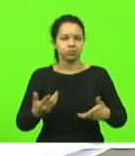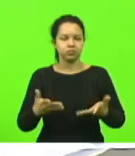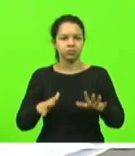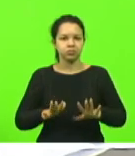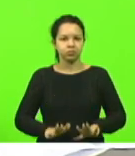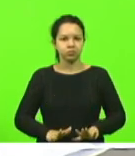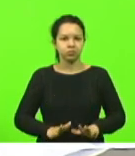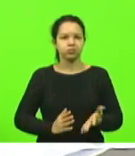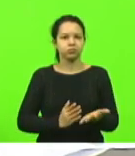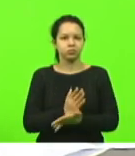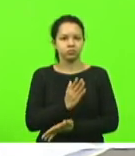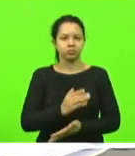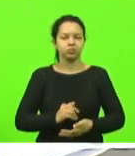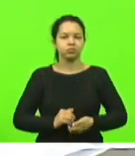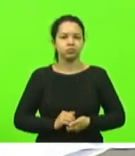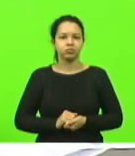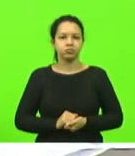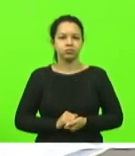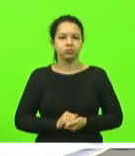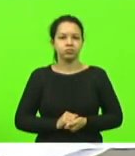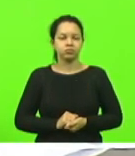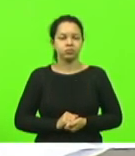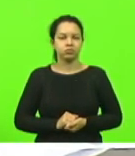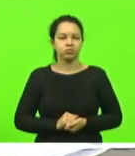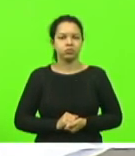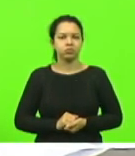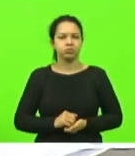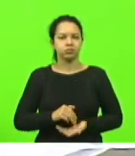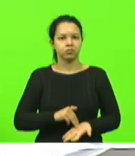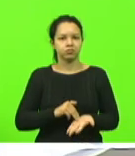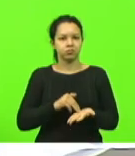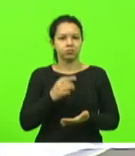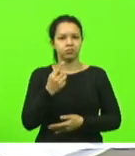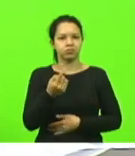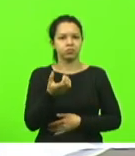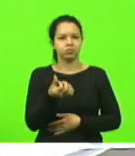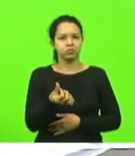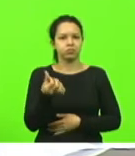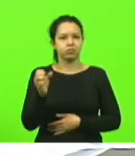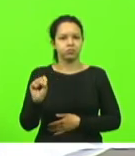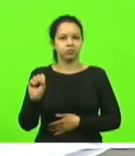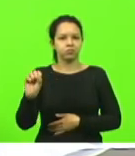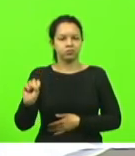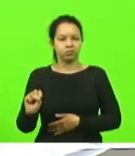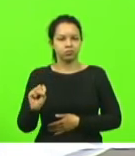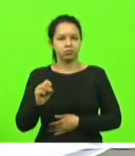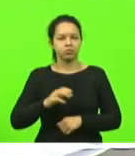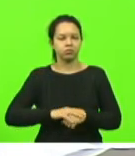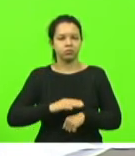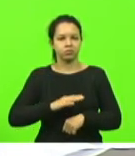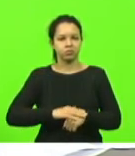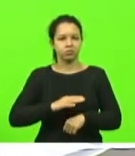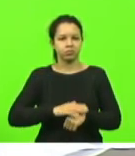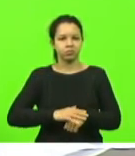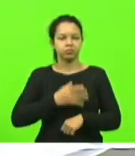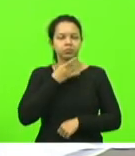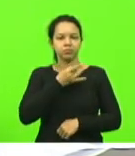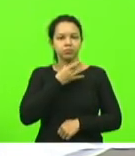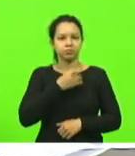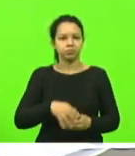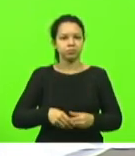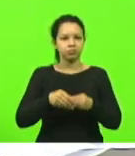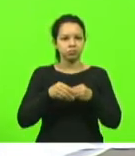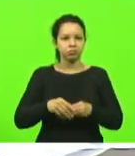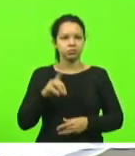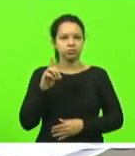Aprovado. Moção número 688, deputado Waldir Cobalchini, cumprimentando a diretoria do Havaí